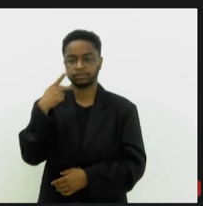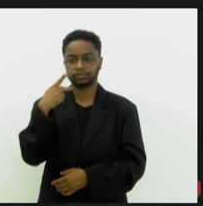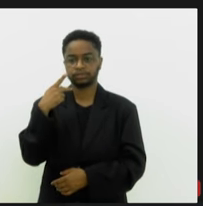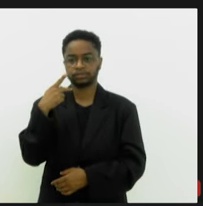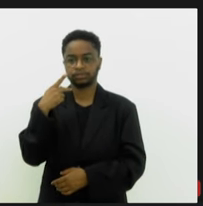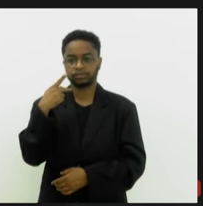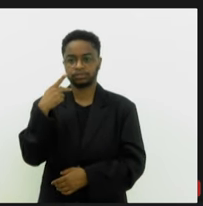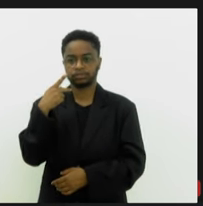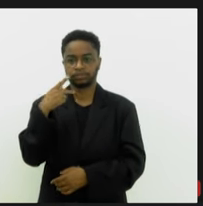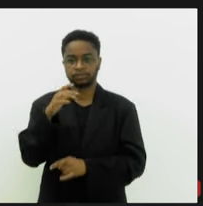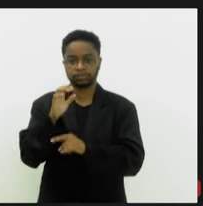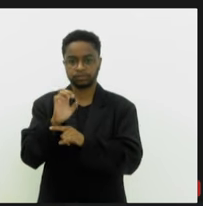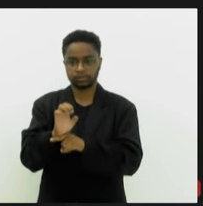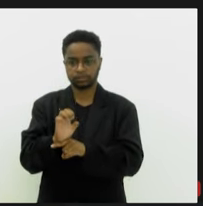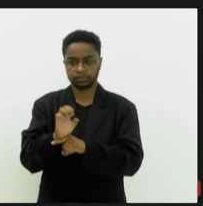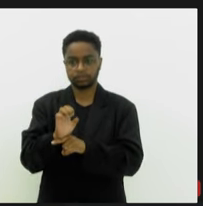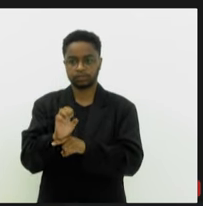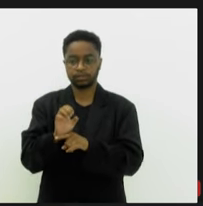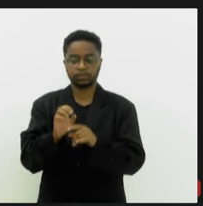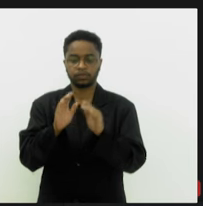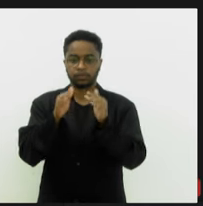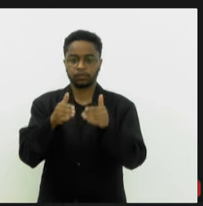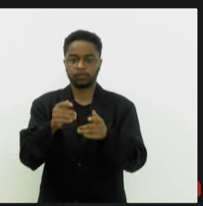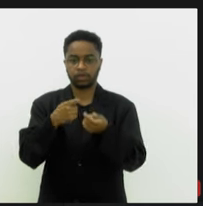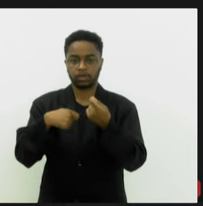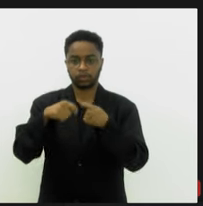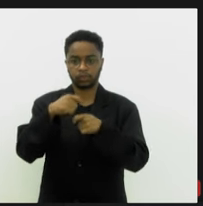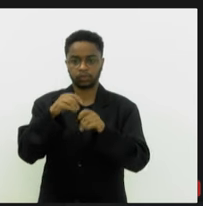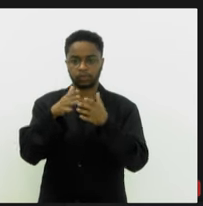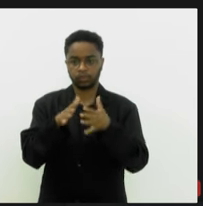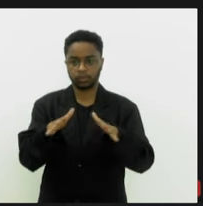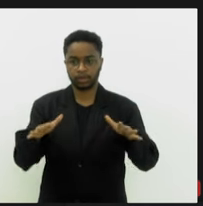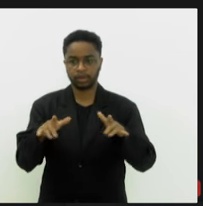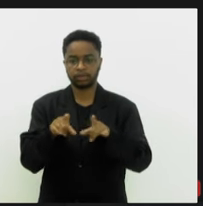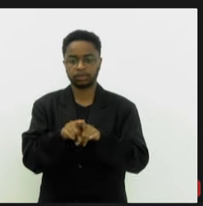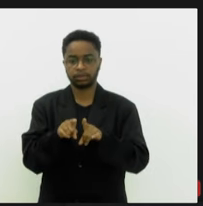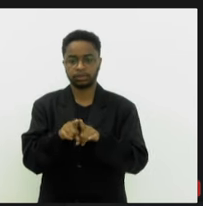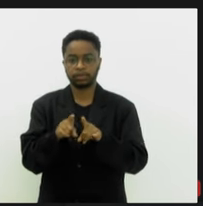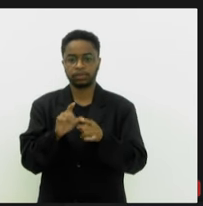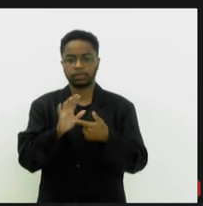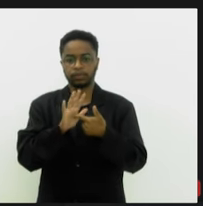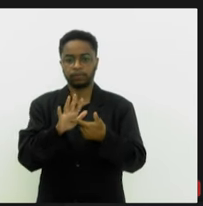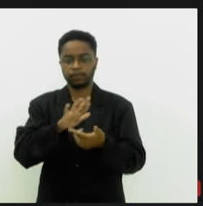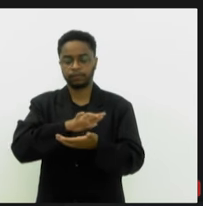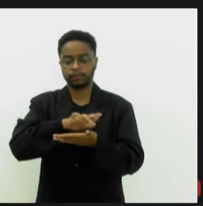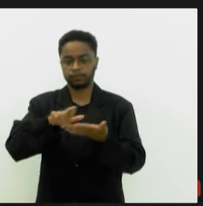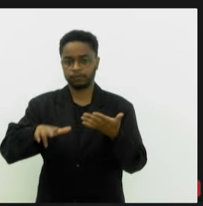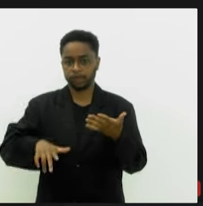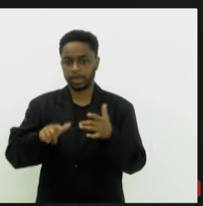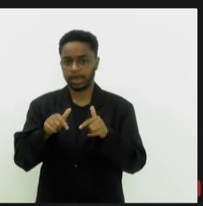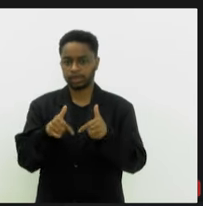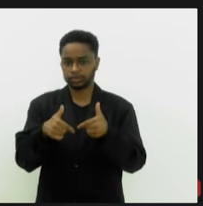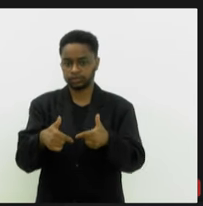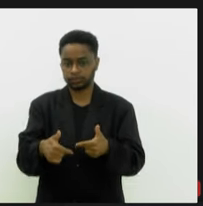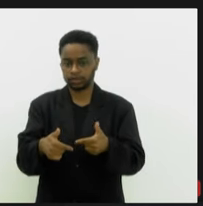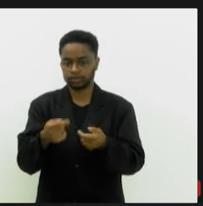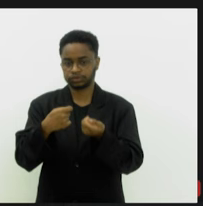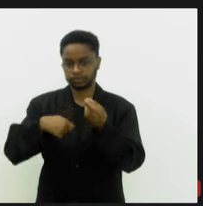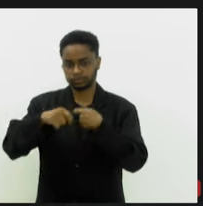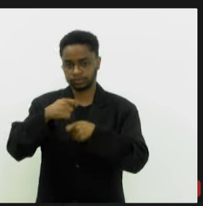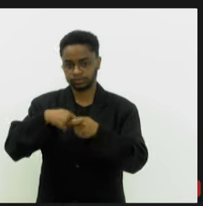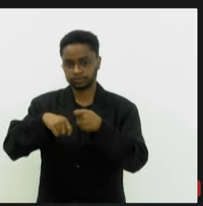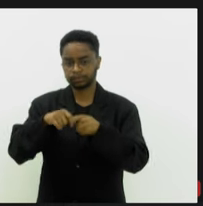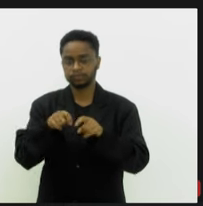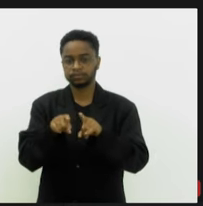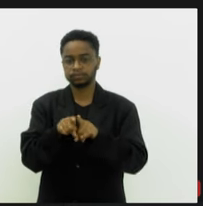da política estadual da economia do mar, lá elencando diversas atividades econômicas.